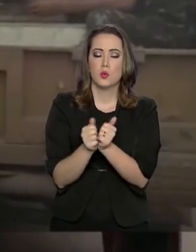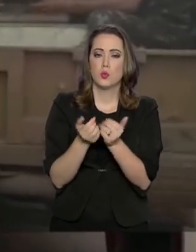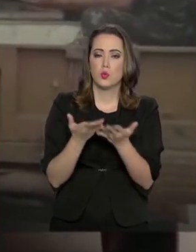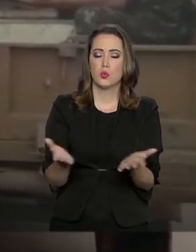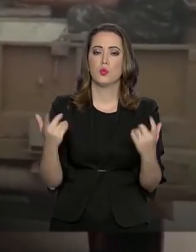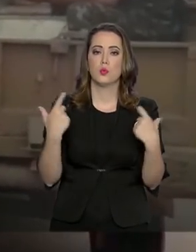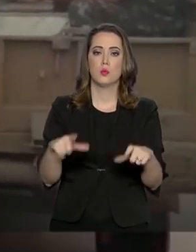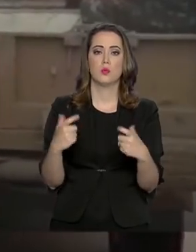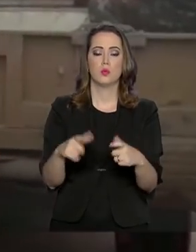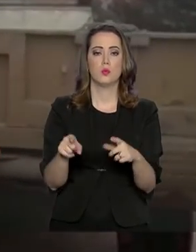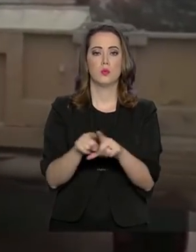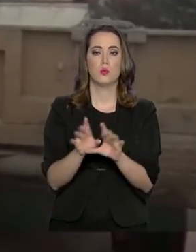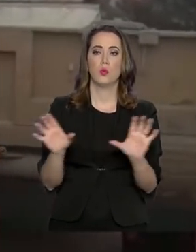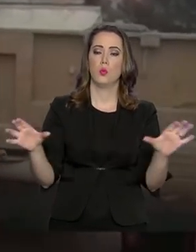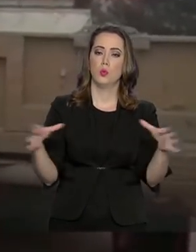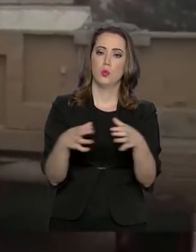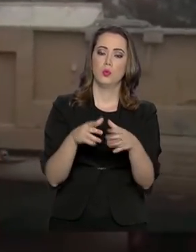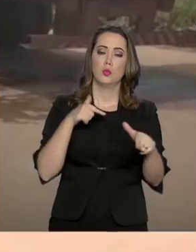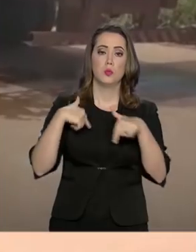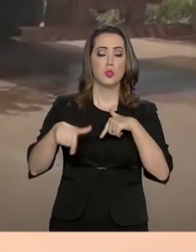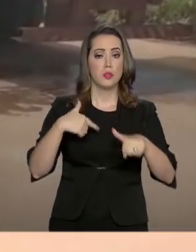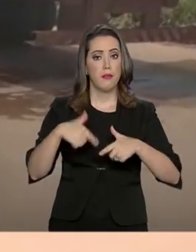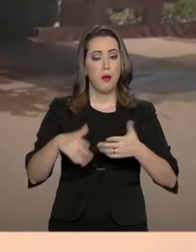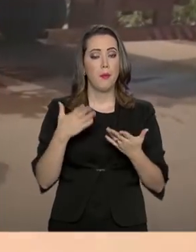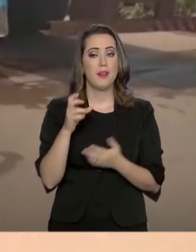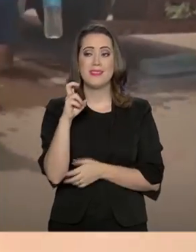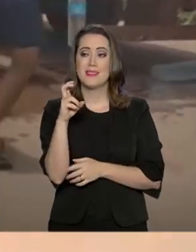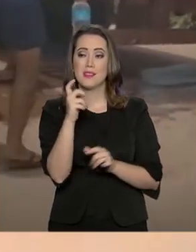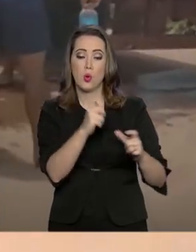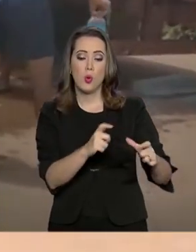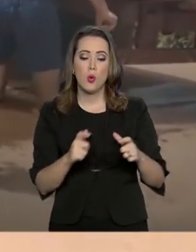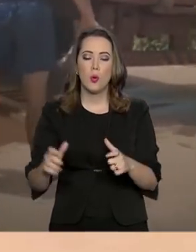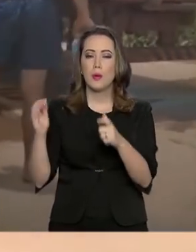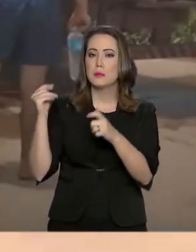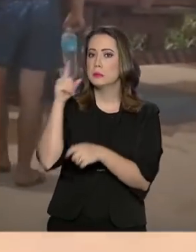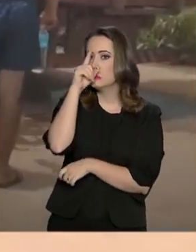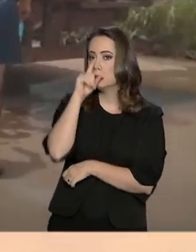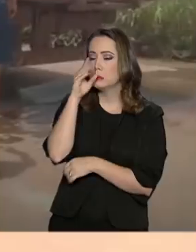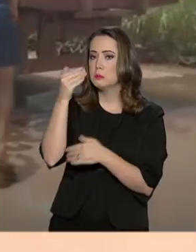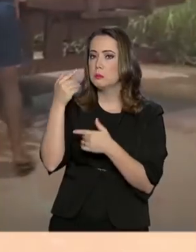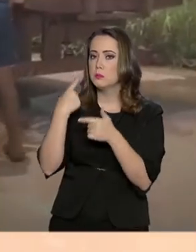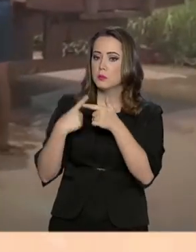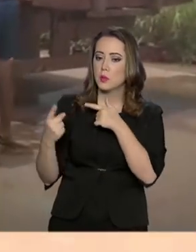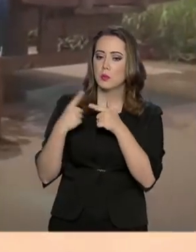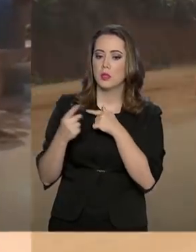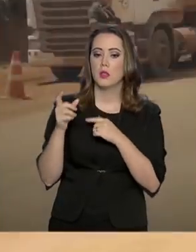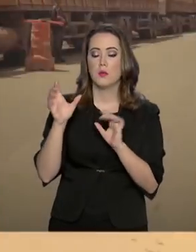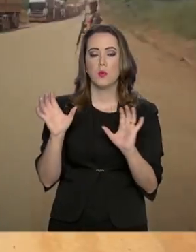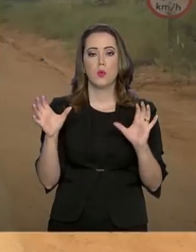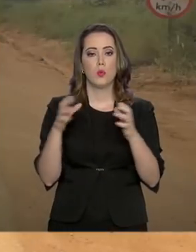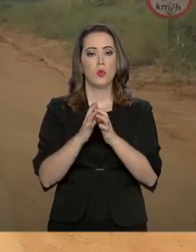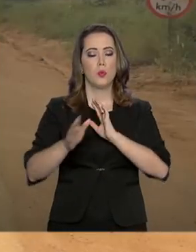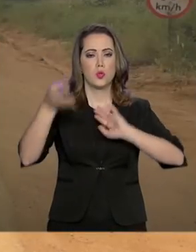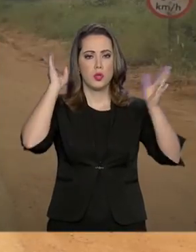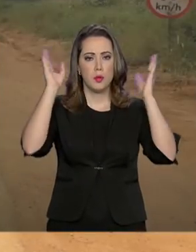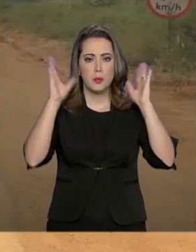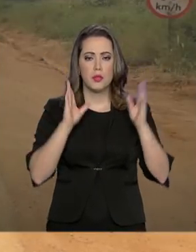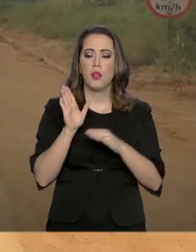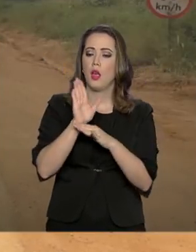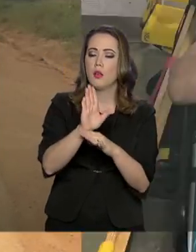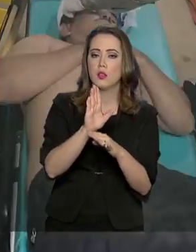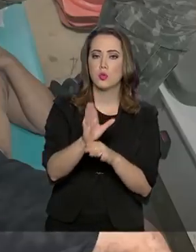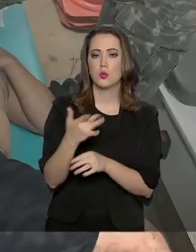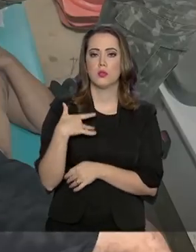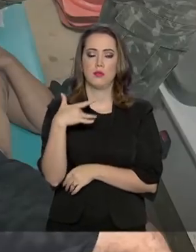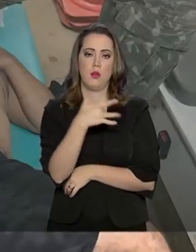na região, com equipes na região, em 5 pontos mais críticos daquela rodovia. Os caminhoneiros que estão por lá têm recebido assistência